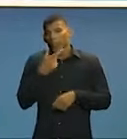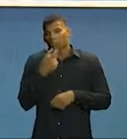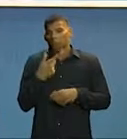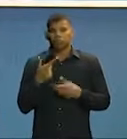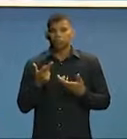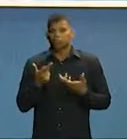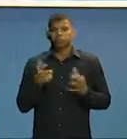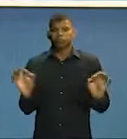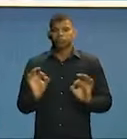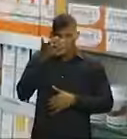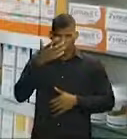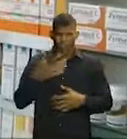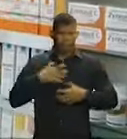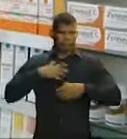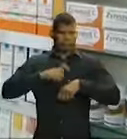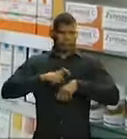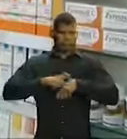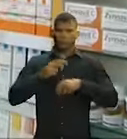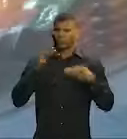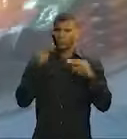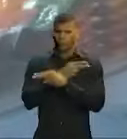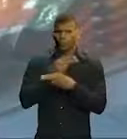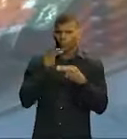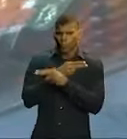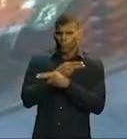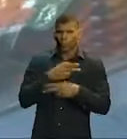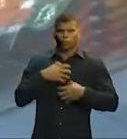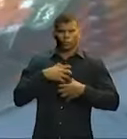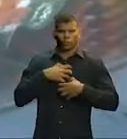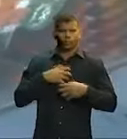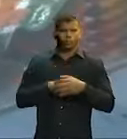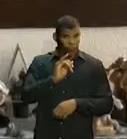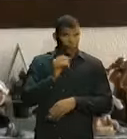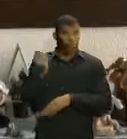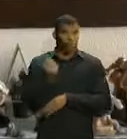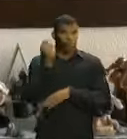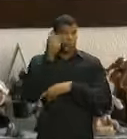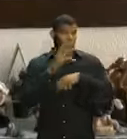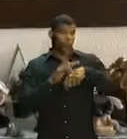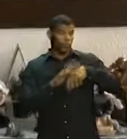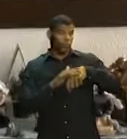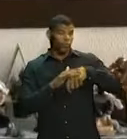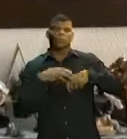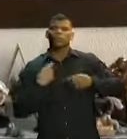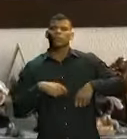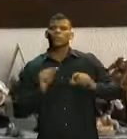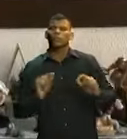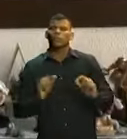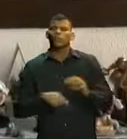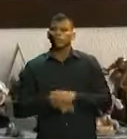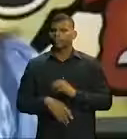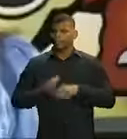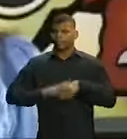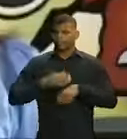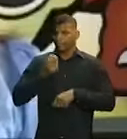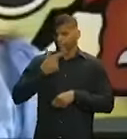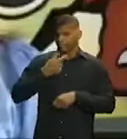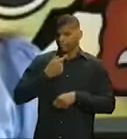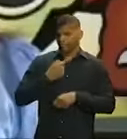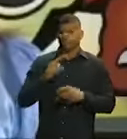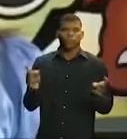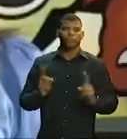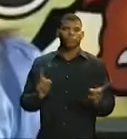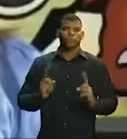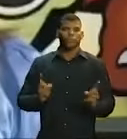e prevenção da doença. Para evitar o agravamento da doença, é essencial não se automedicar, destaca